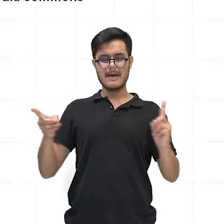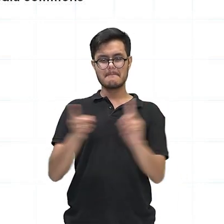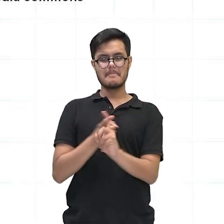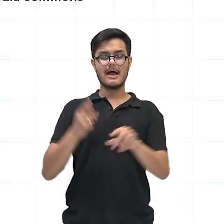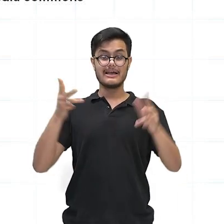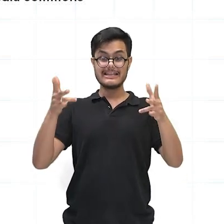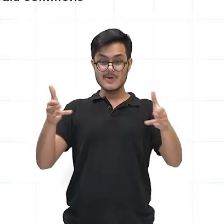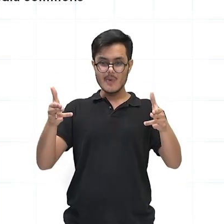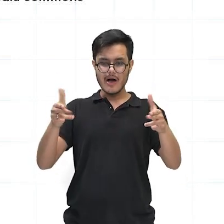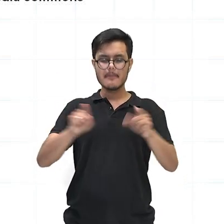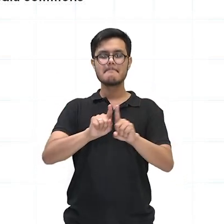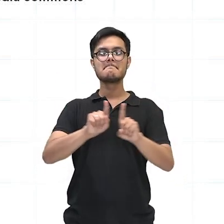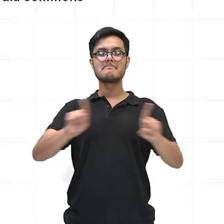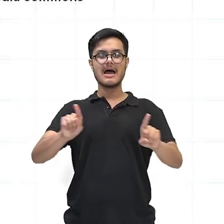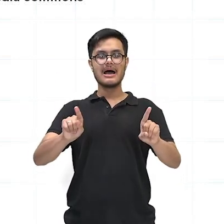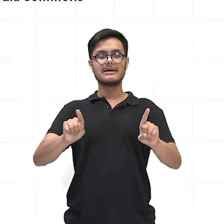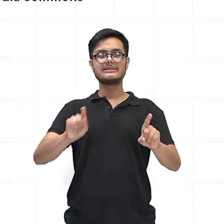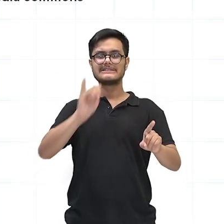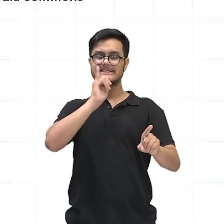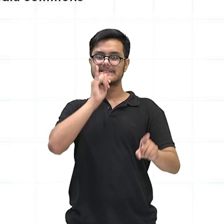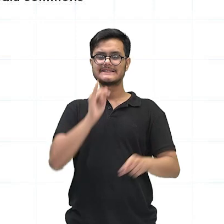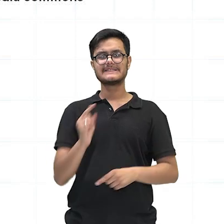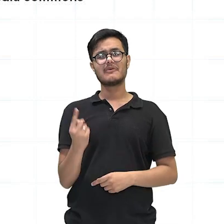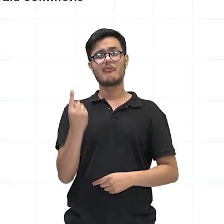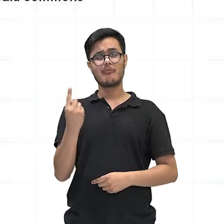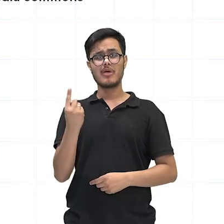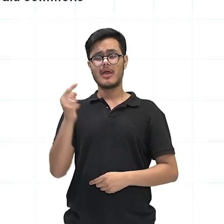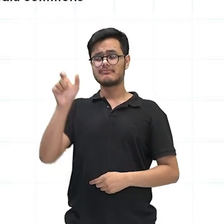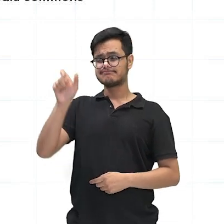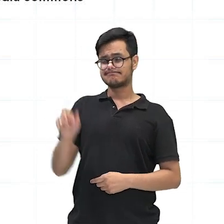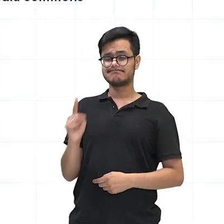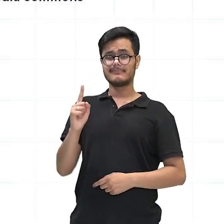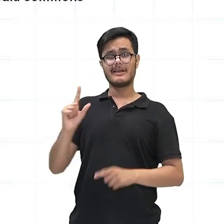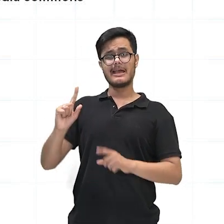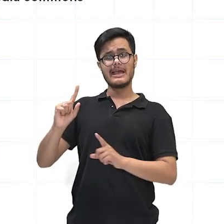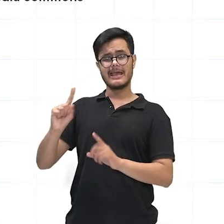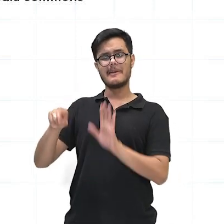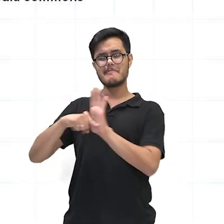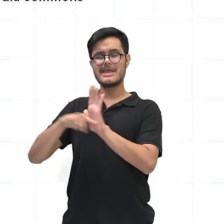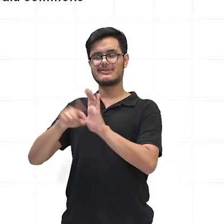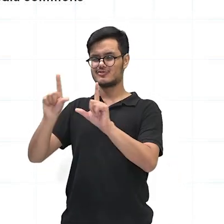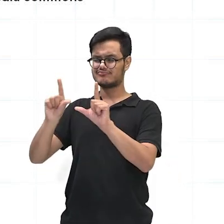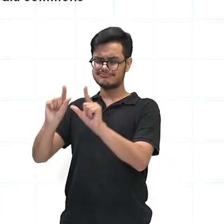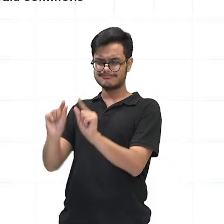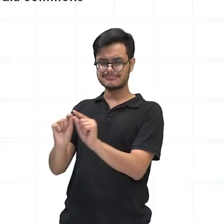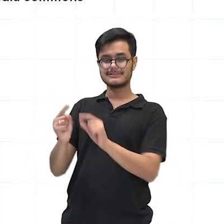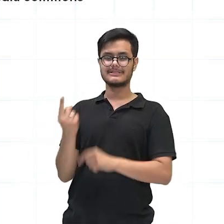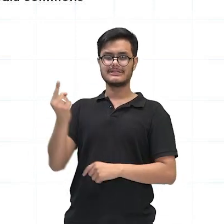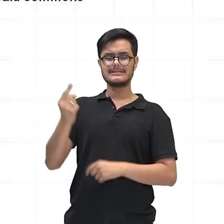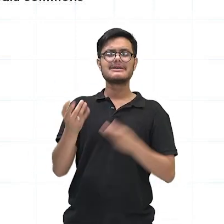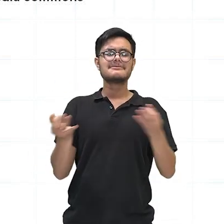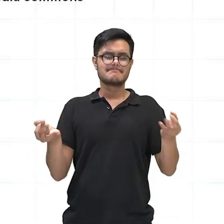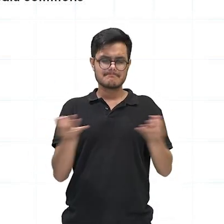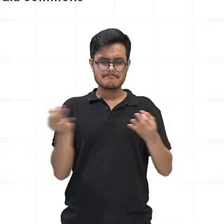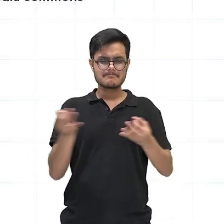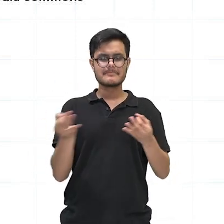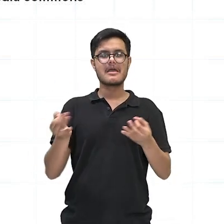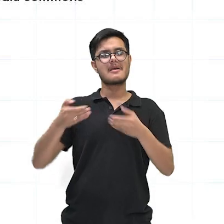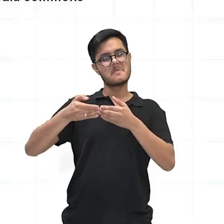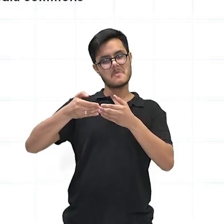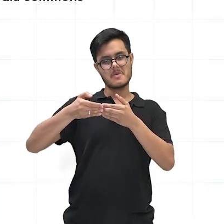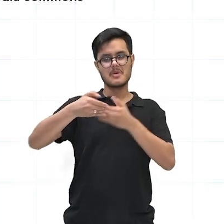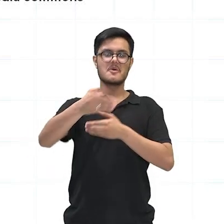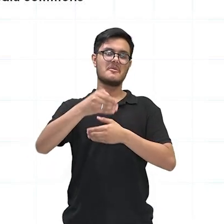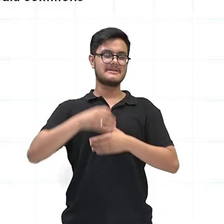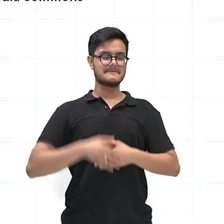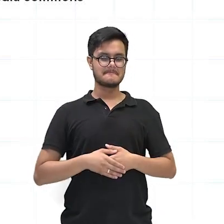princípio, porém com um menor número de jogadores? Por isso, é um ótimo jogo para os iniciantes